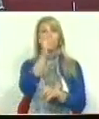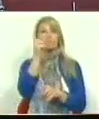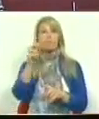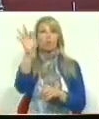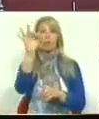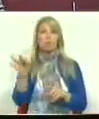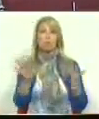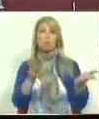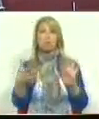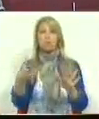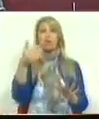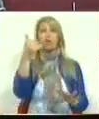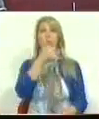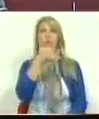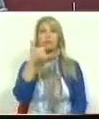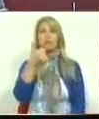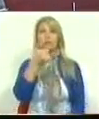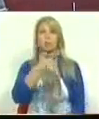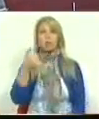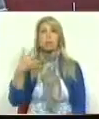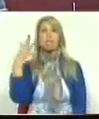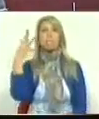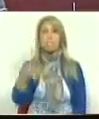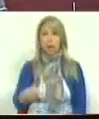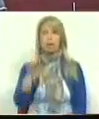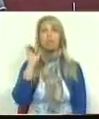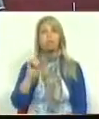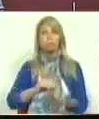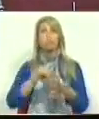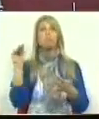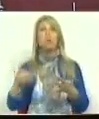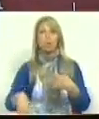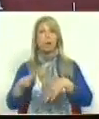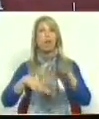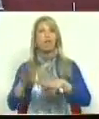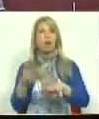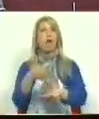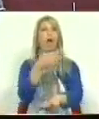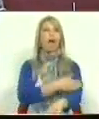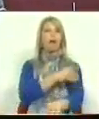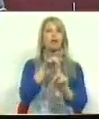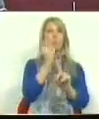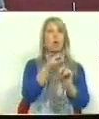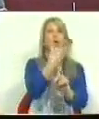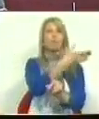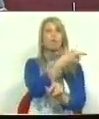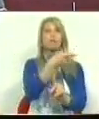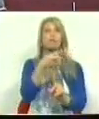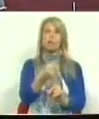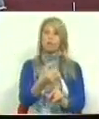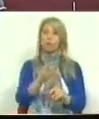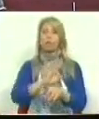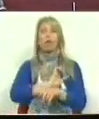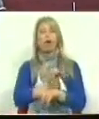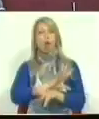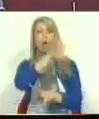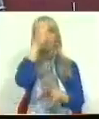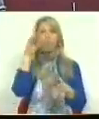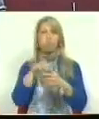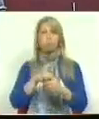de 255 mil, são contratos anteriores a 1990, logo enquadrados no regime